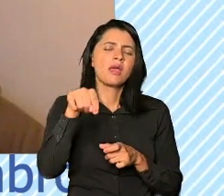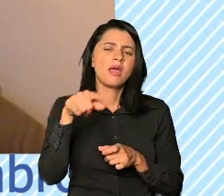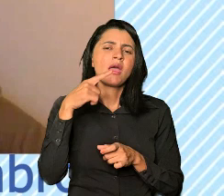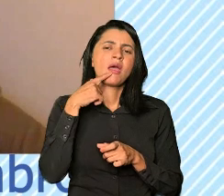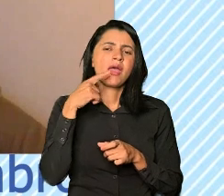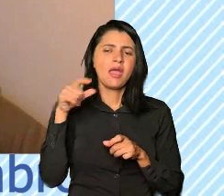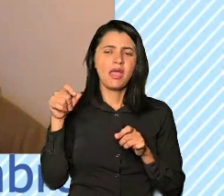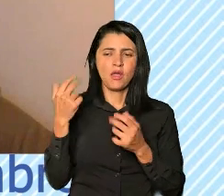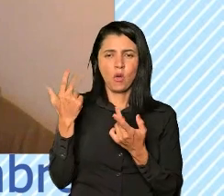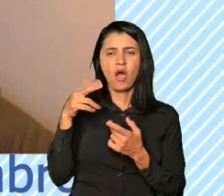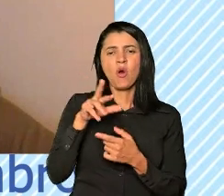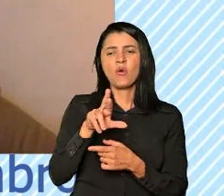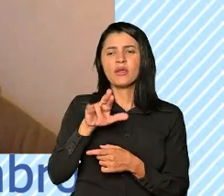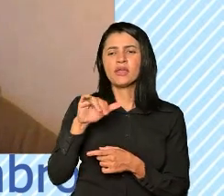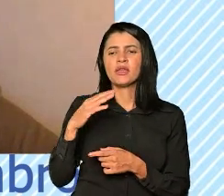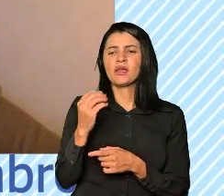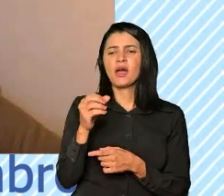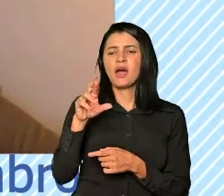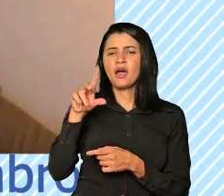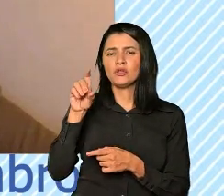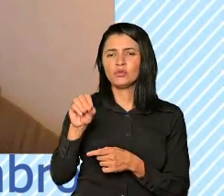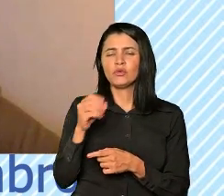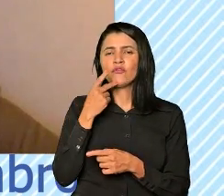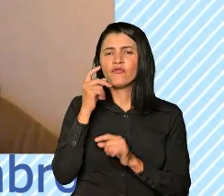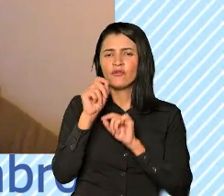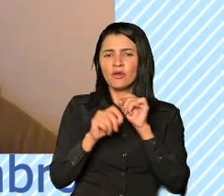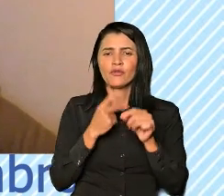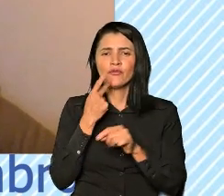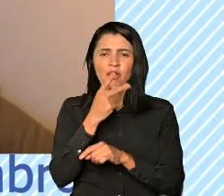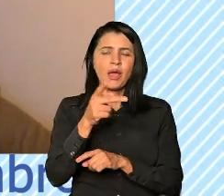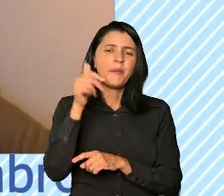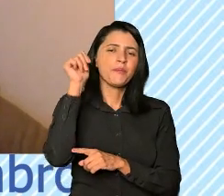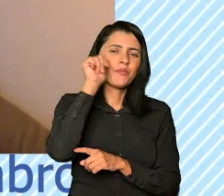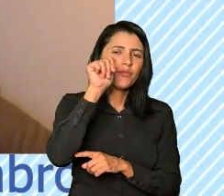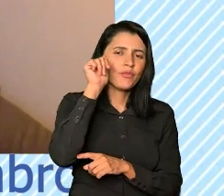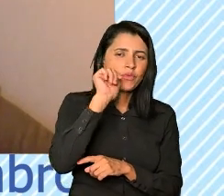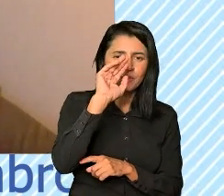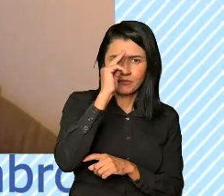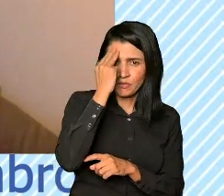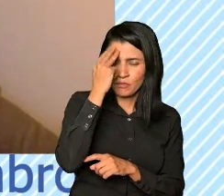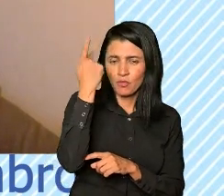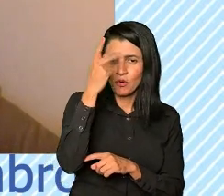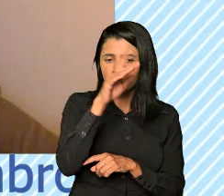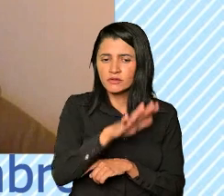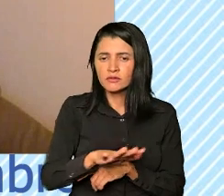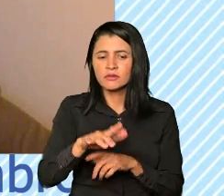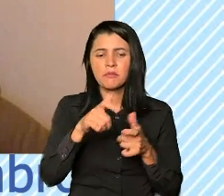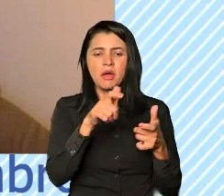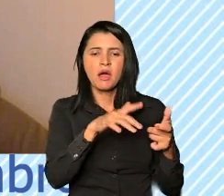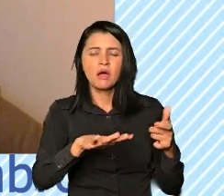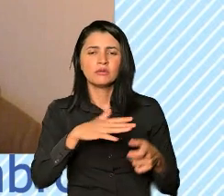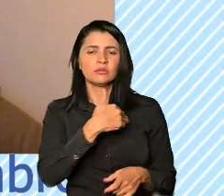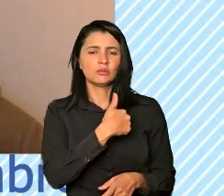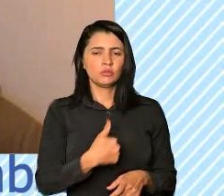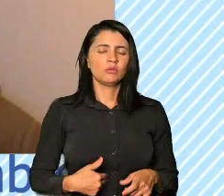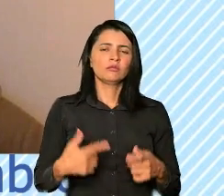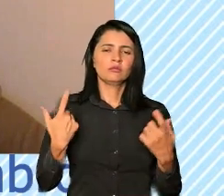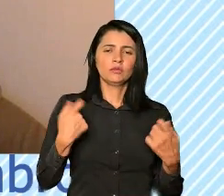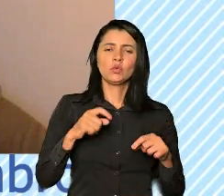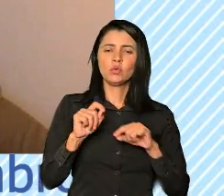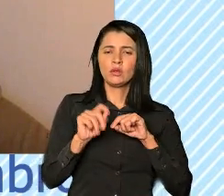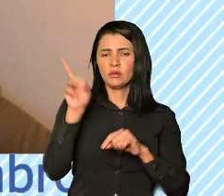bem o que o Ricardo falou. Quando falamos de mulheres e de memória coletiva nos espaços públicos,